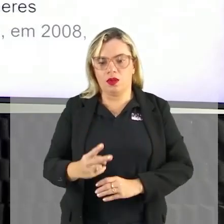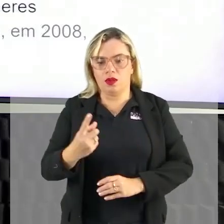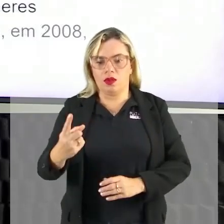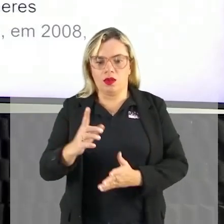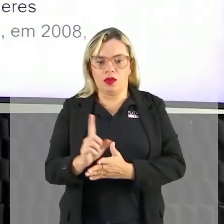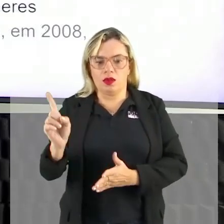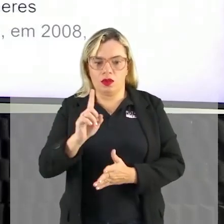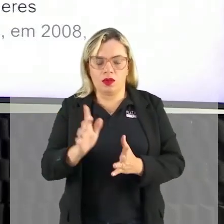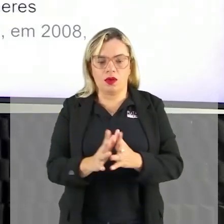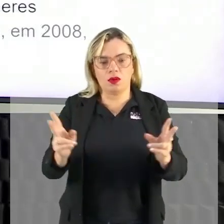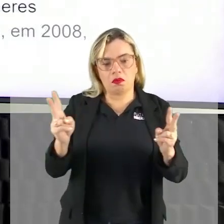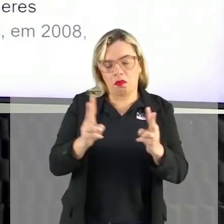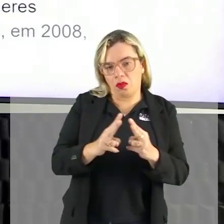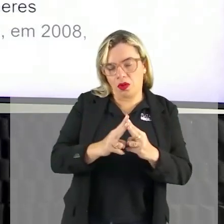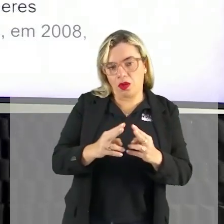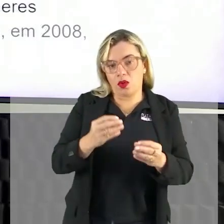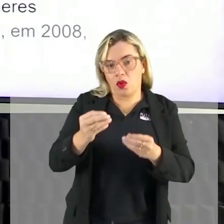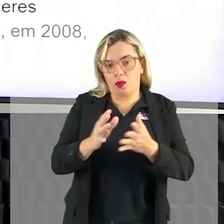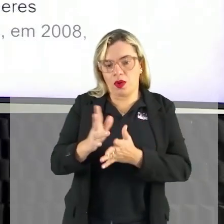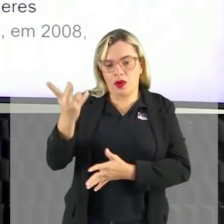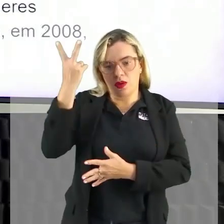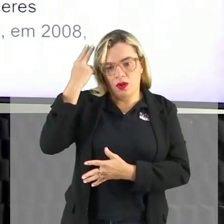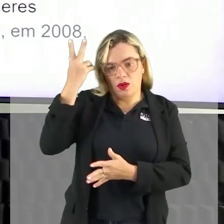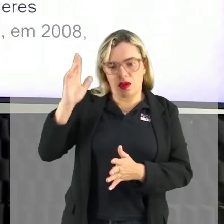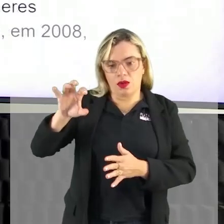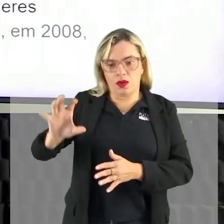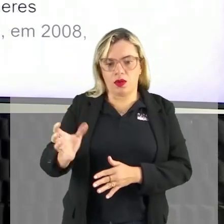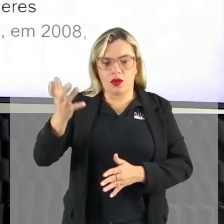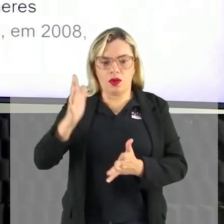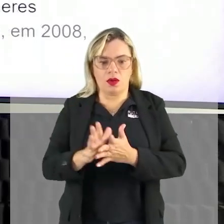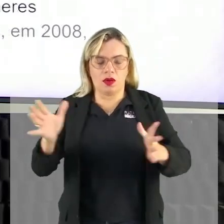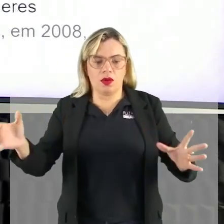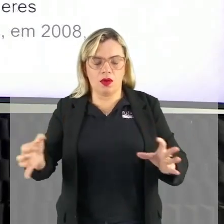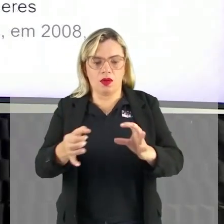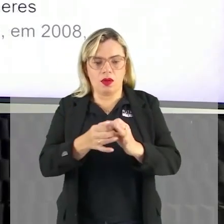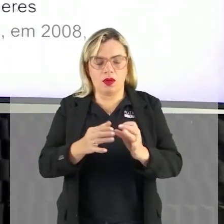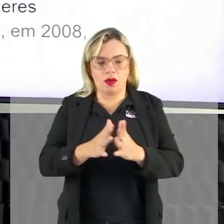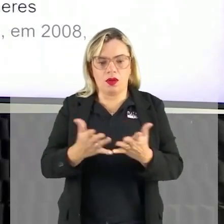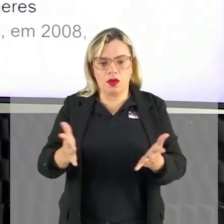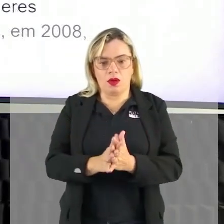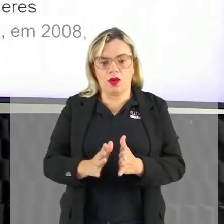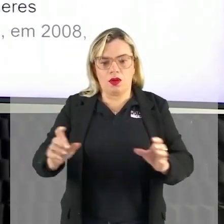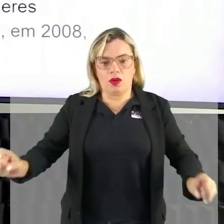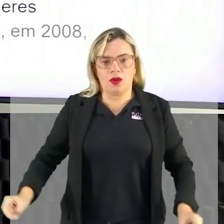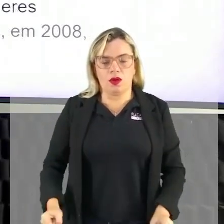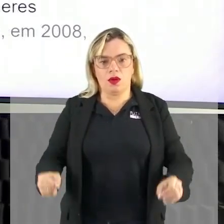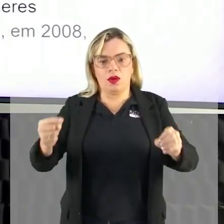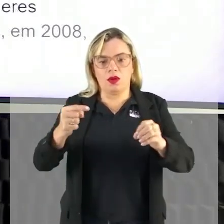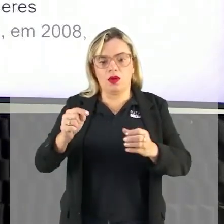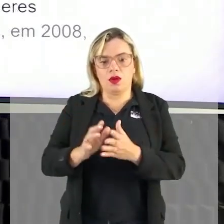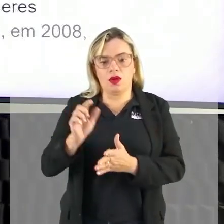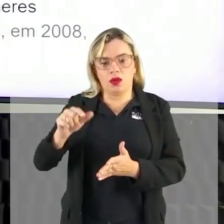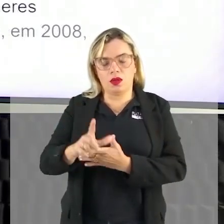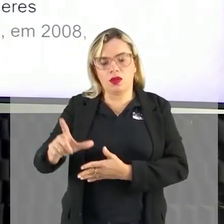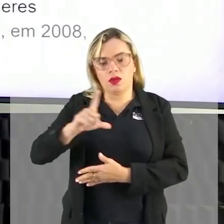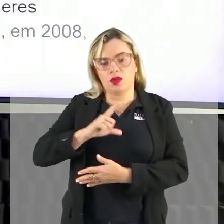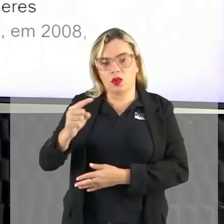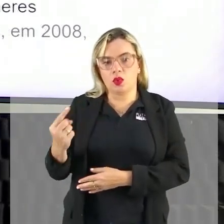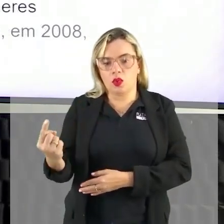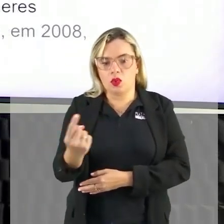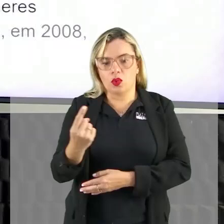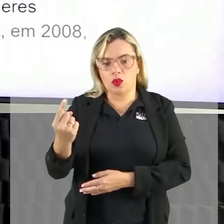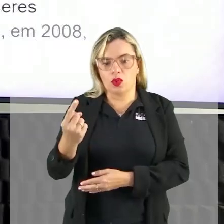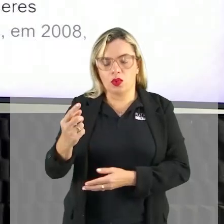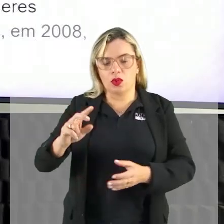par, como é normal. Isso ocorre pela união de um gameta contendo um cromossomo 21